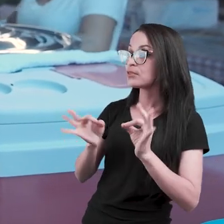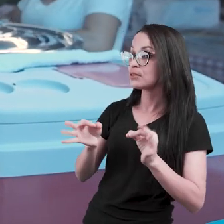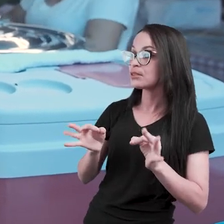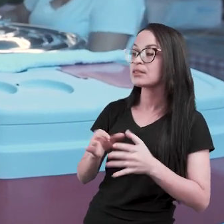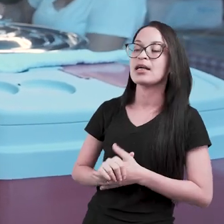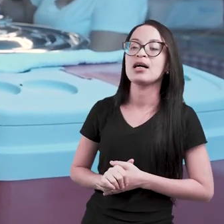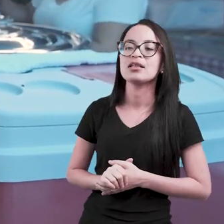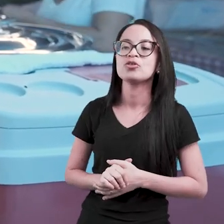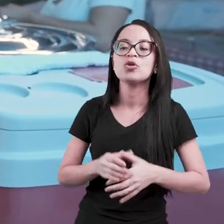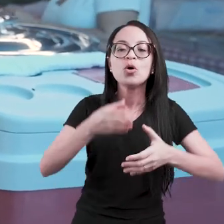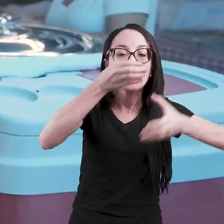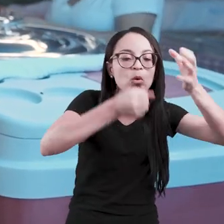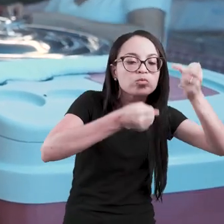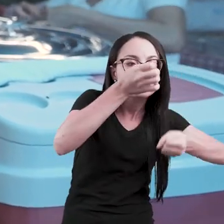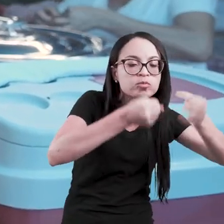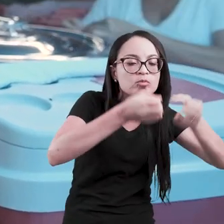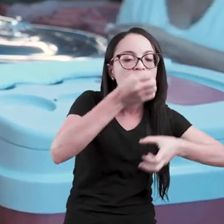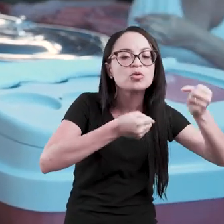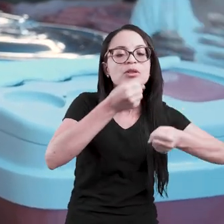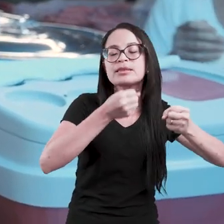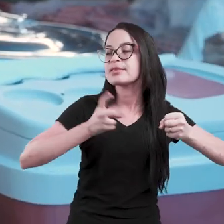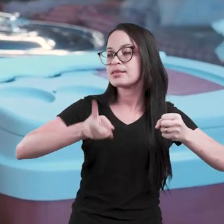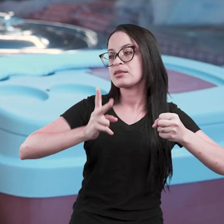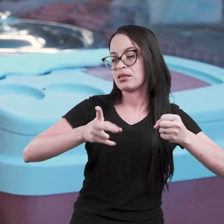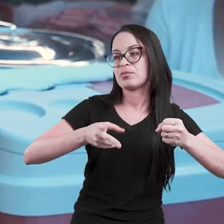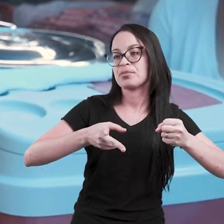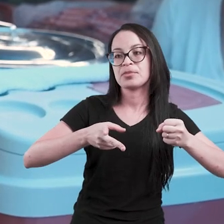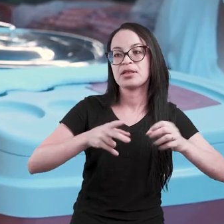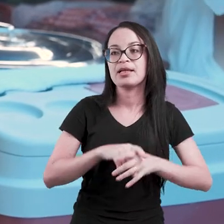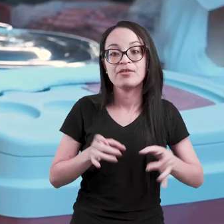Exato, ele fornece o leite, né? A produção do leite sempre foi conosco.